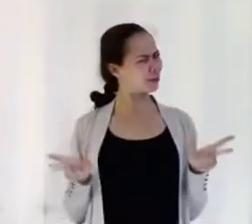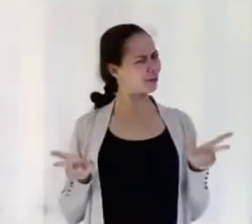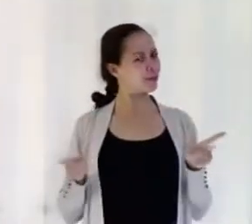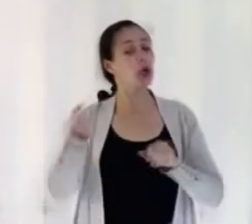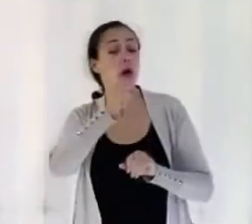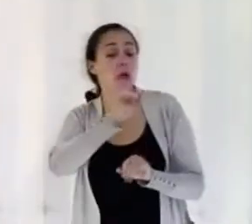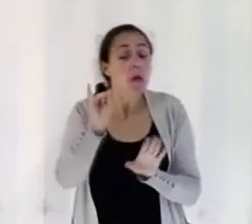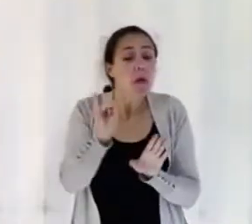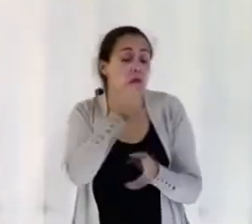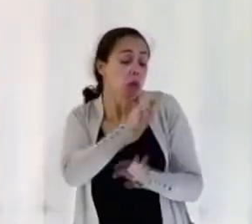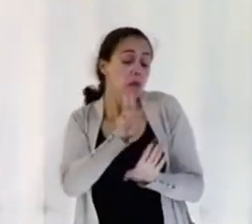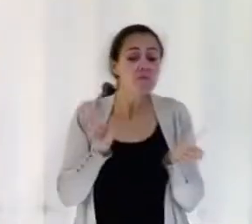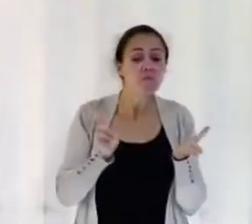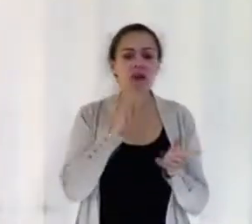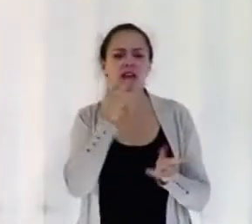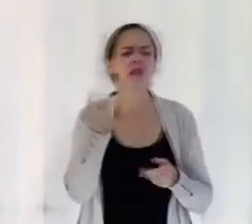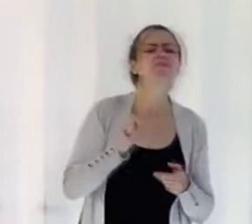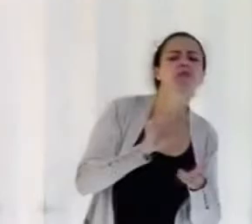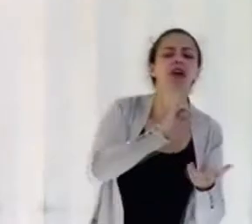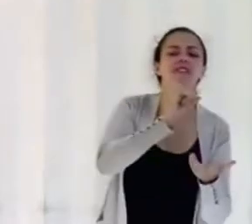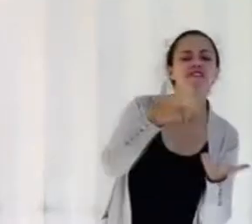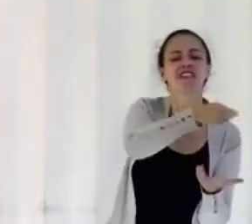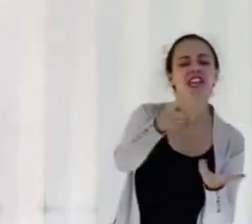boa? Conseguiram lembrar também?